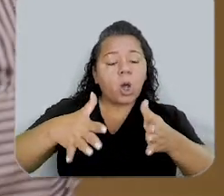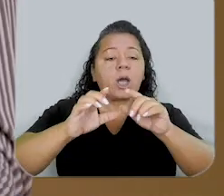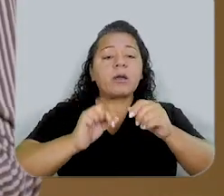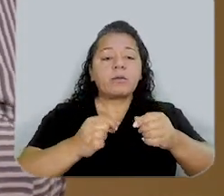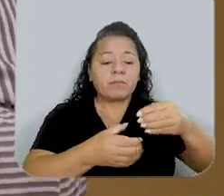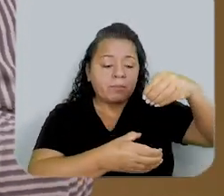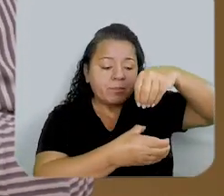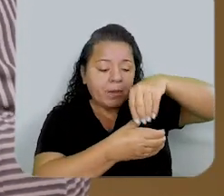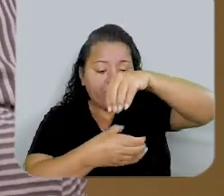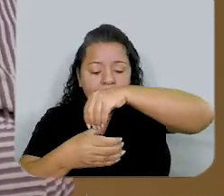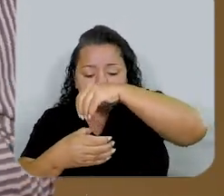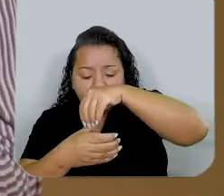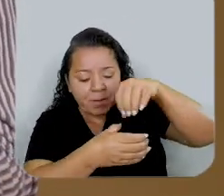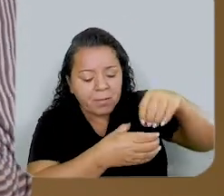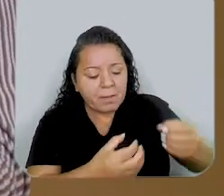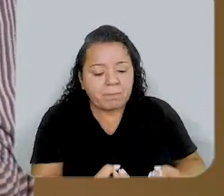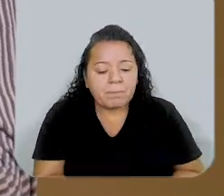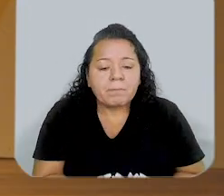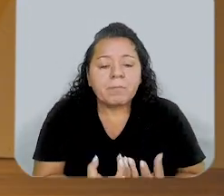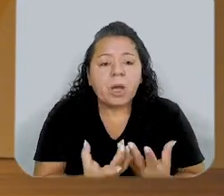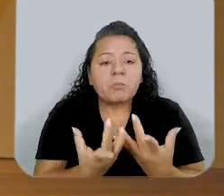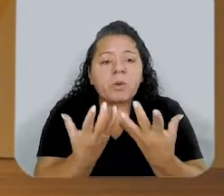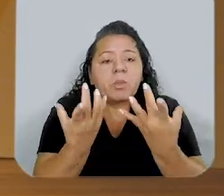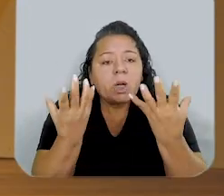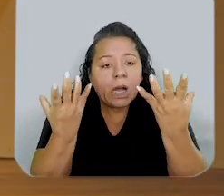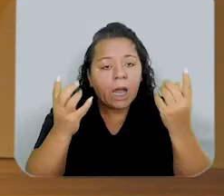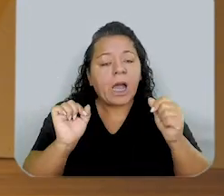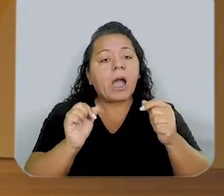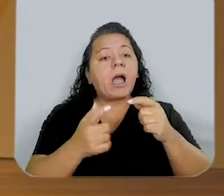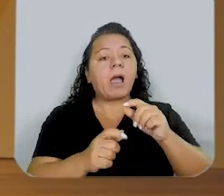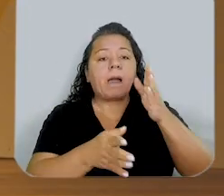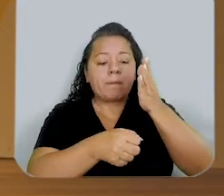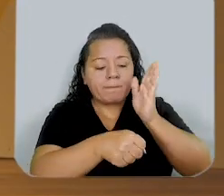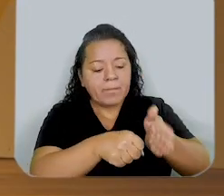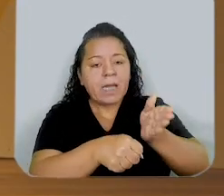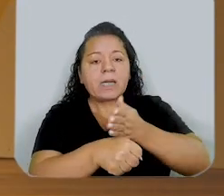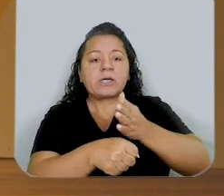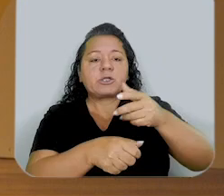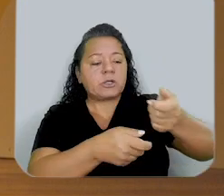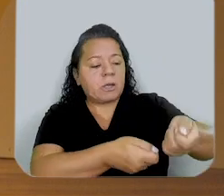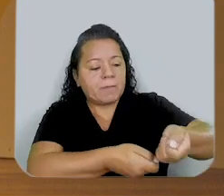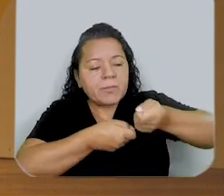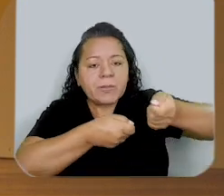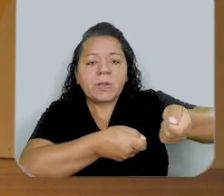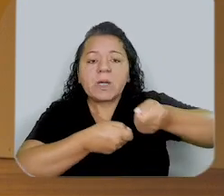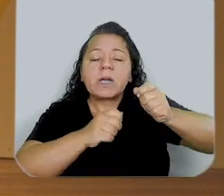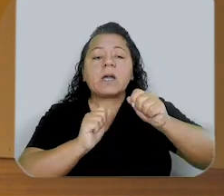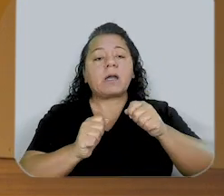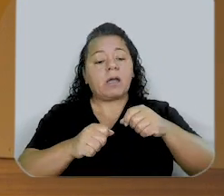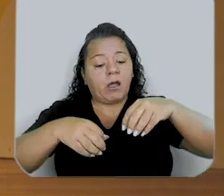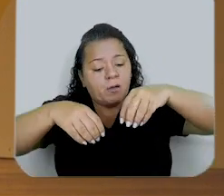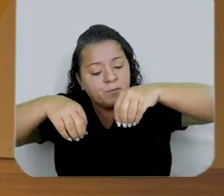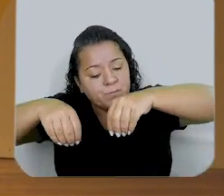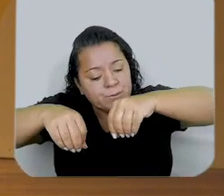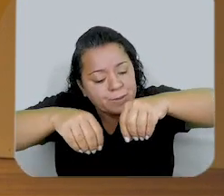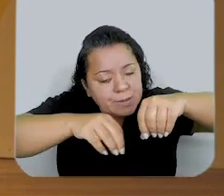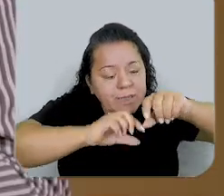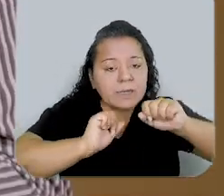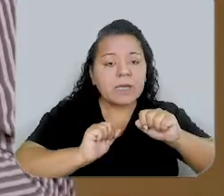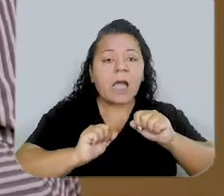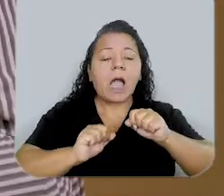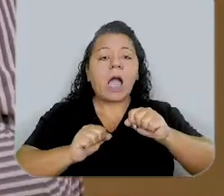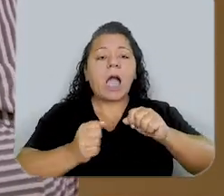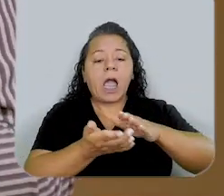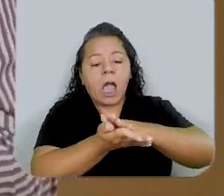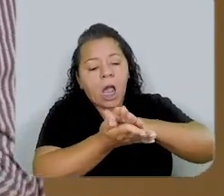tem toda uma base de alimentação na produção de vários derivados da macaxeira, a farinha seca, a farinha d'água, a